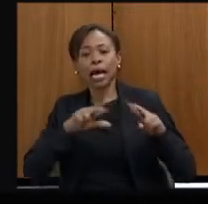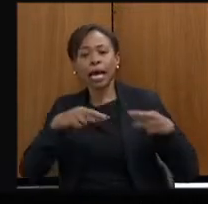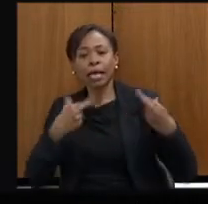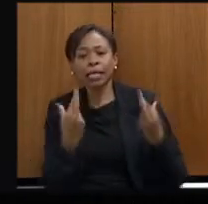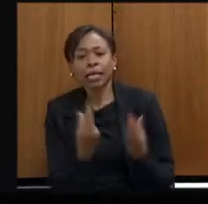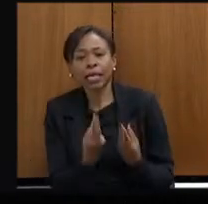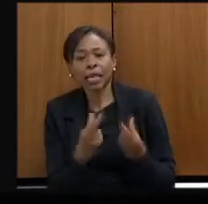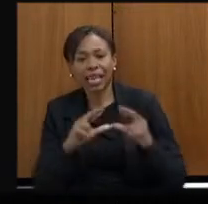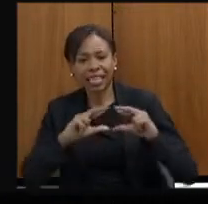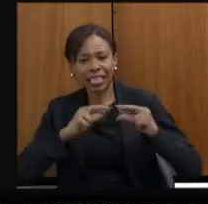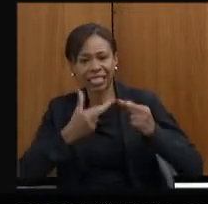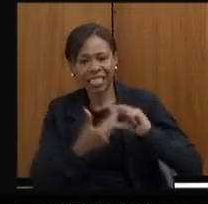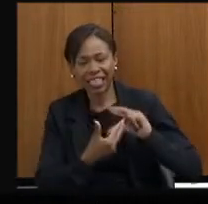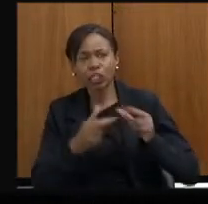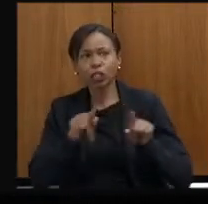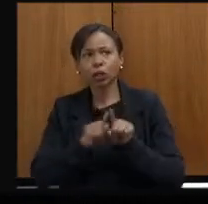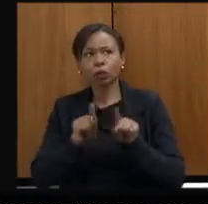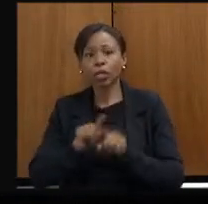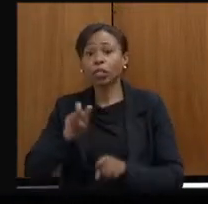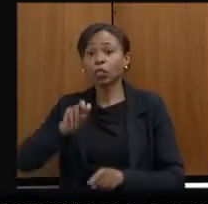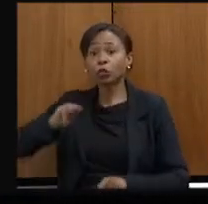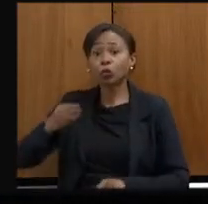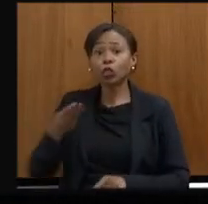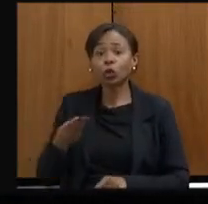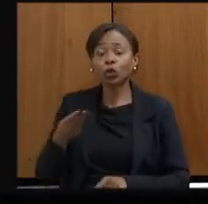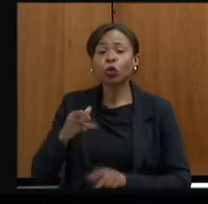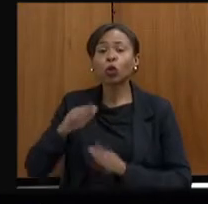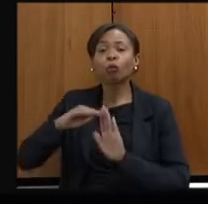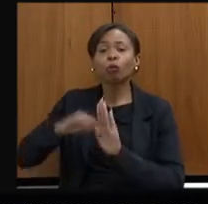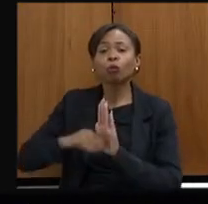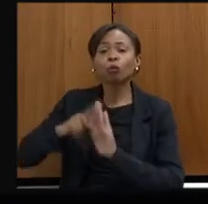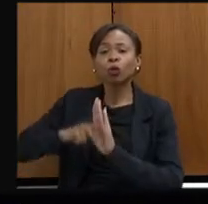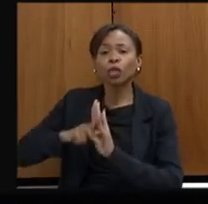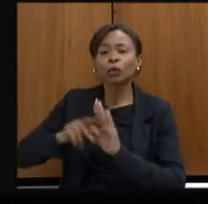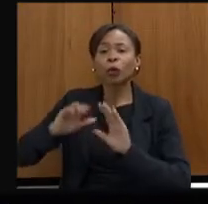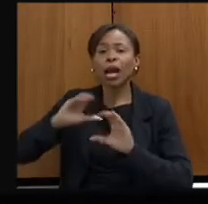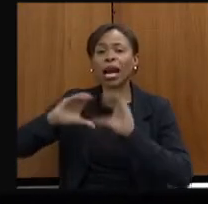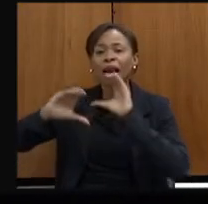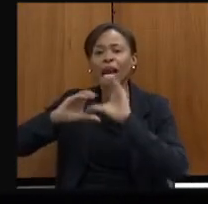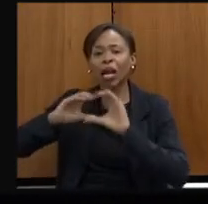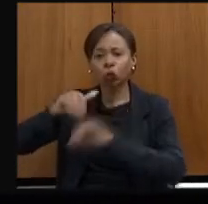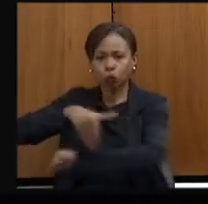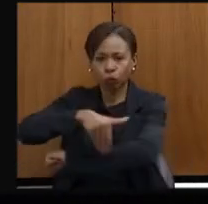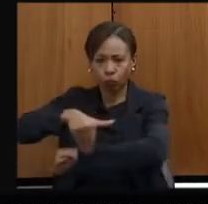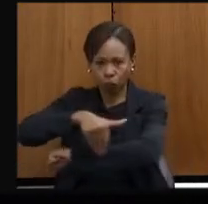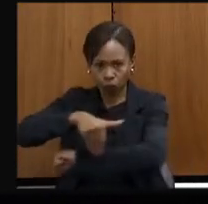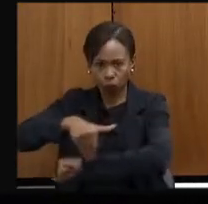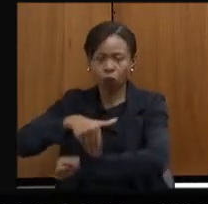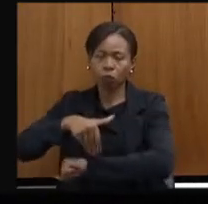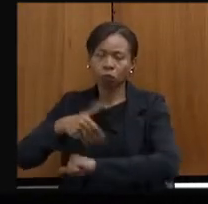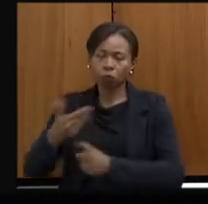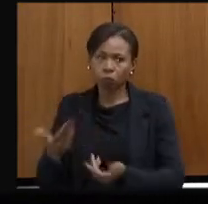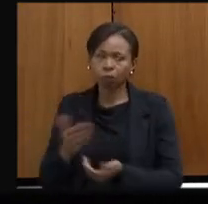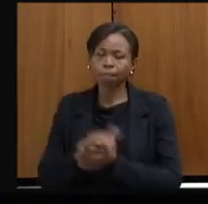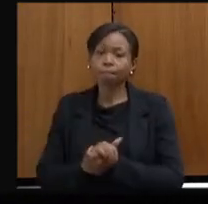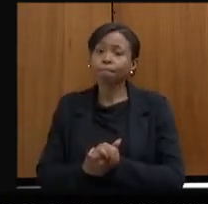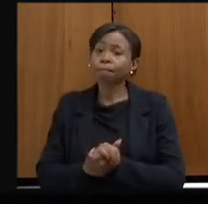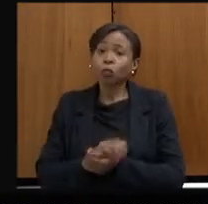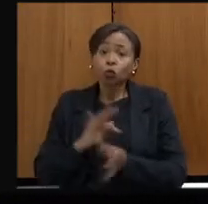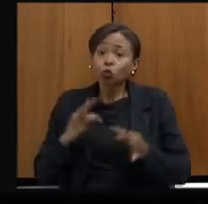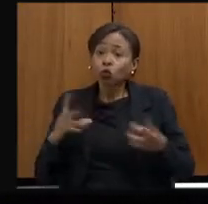projeto Canto da Rua, que corria o risco de descontinuidade. Mas vejam bem, todos esses recursos são